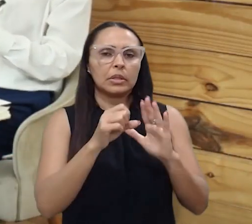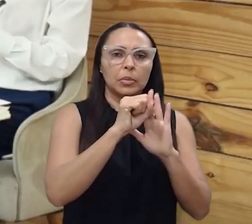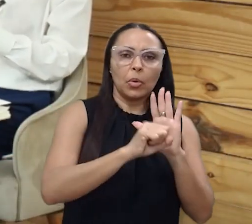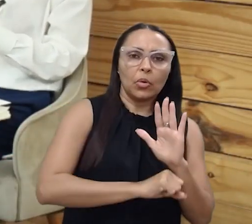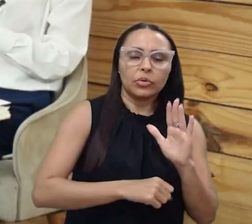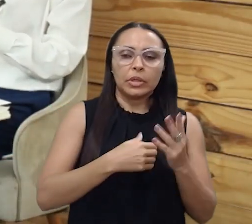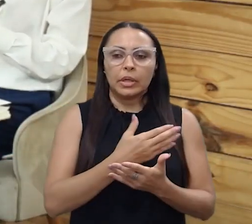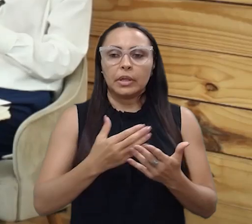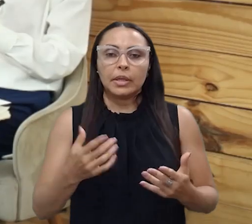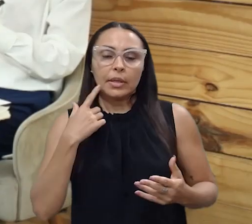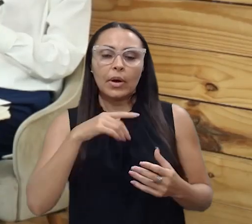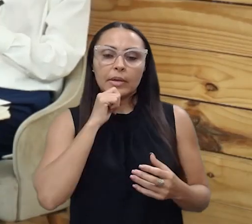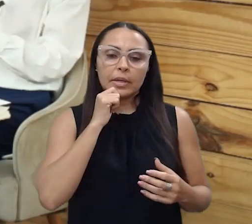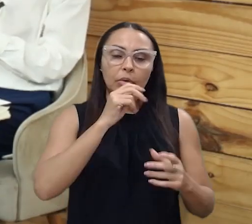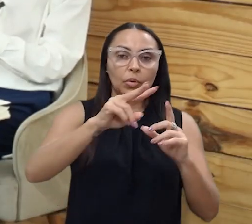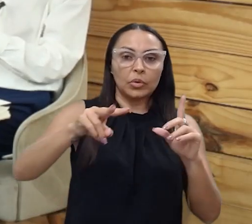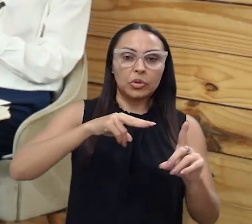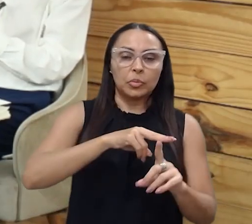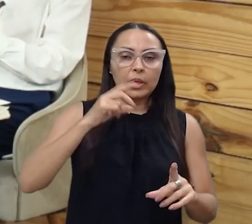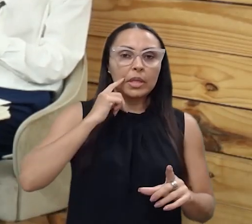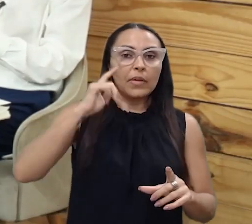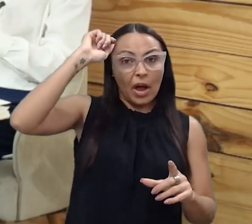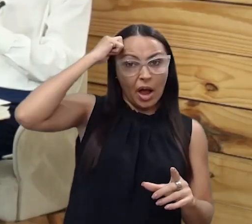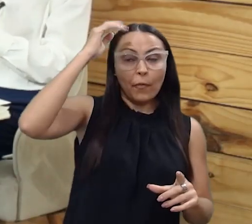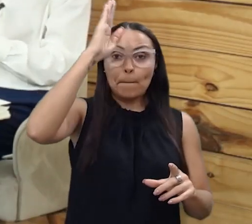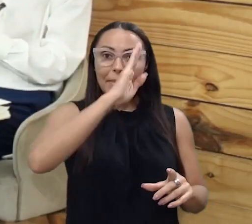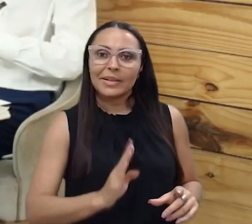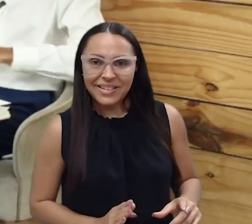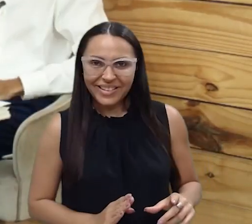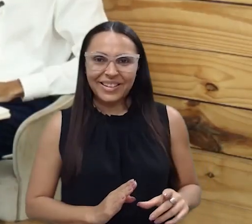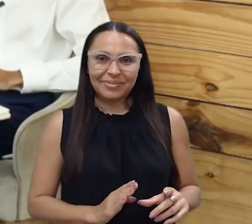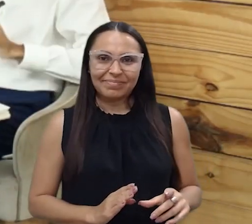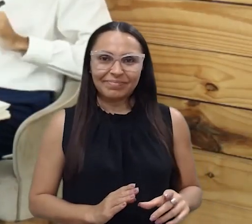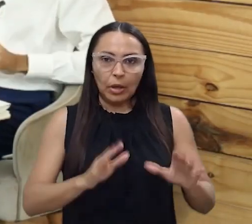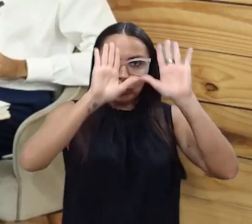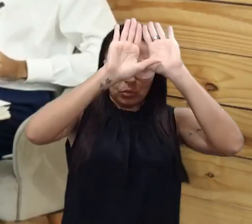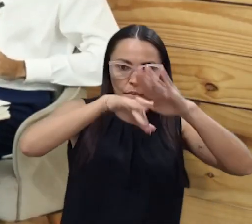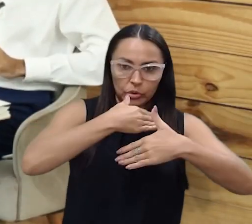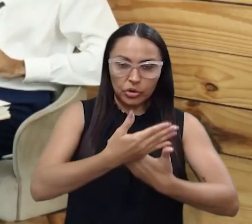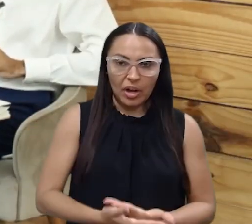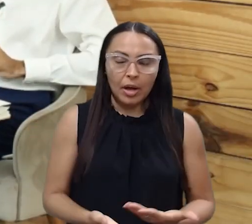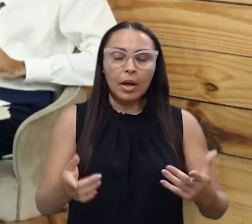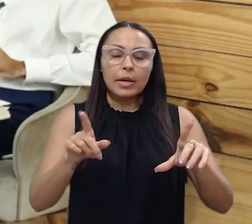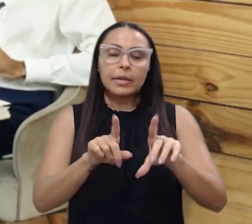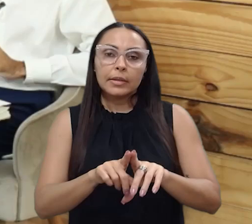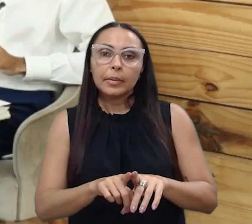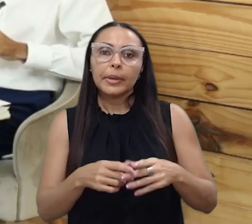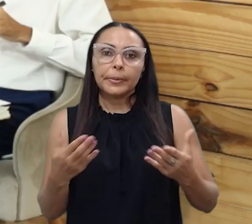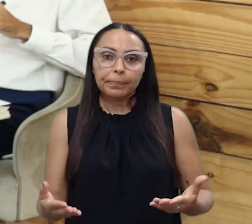simbologia, e aí tem ainda mais a perspectiva afro-brasileira, né, do orixá. Então, nesse sentido,